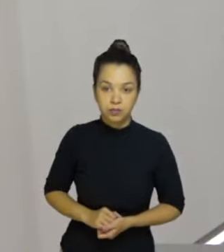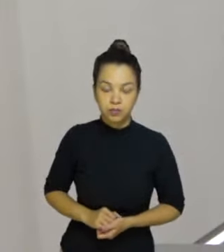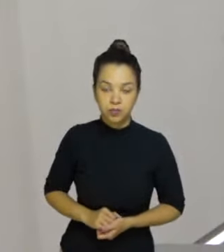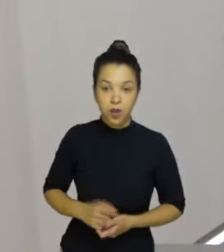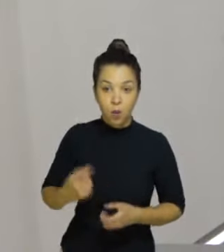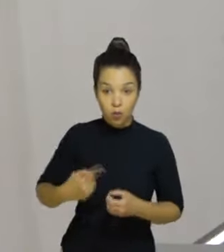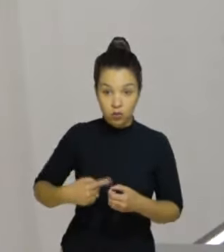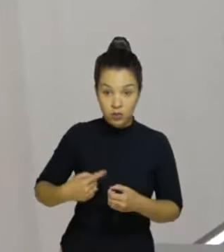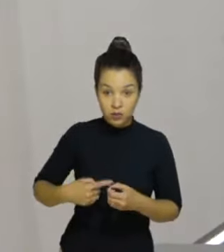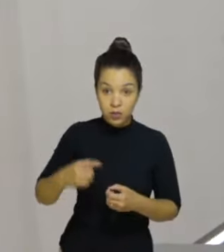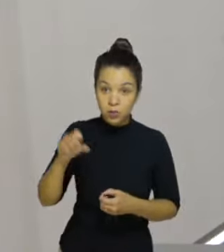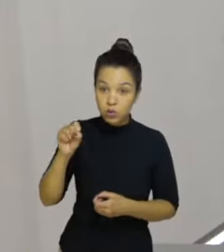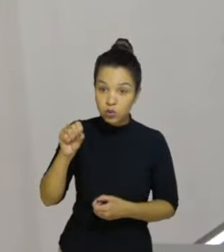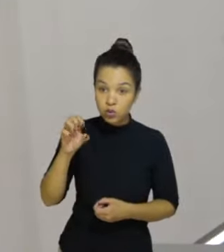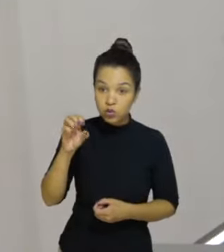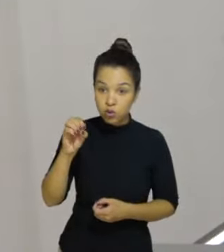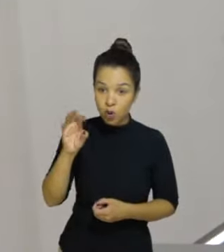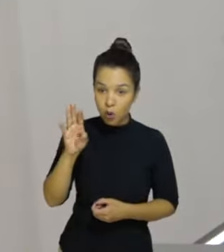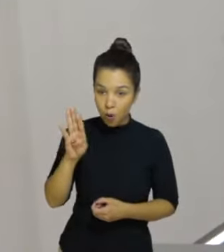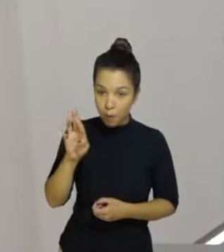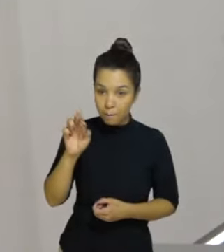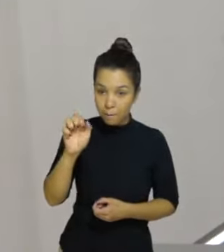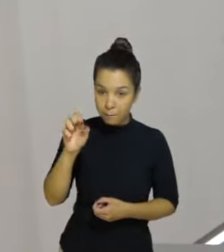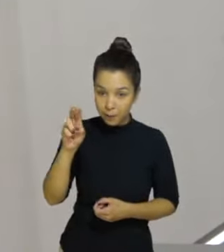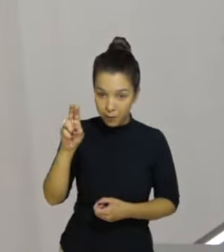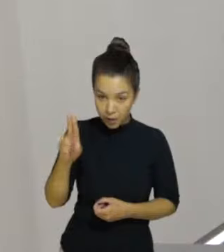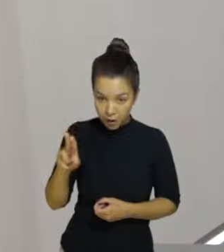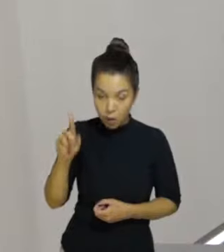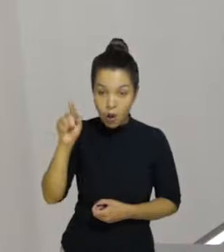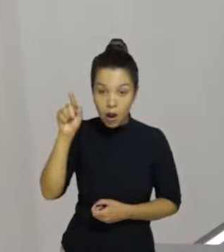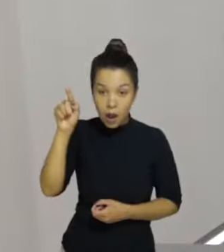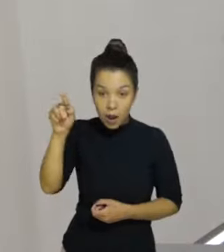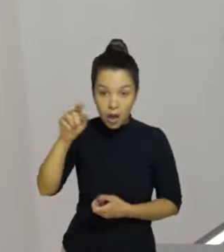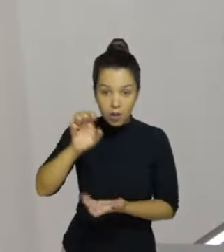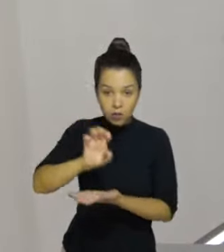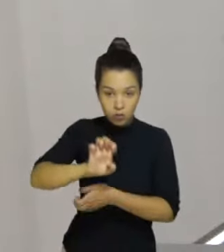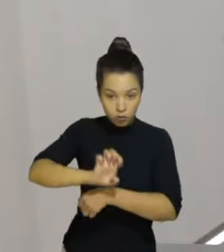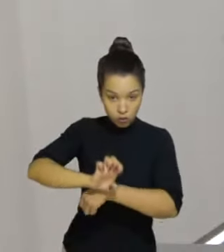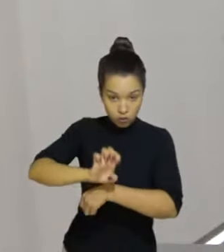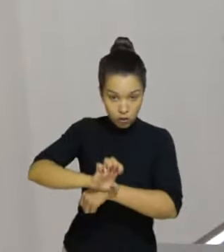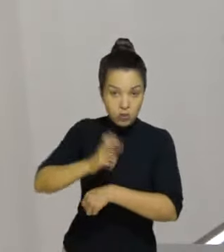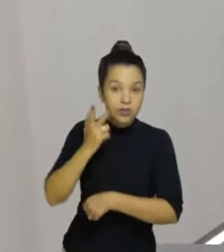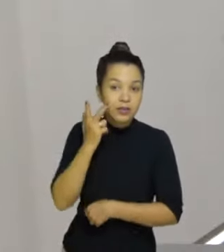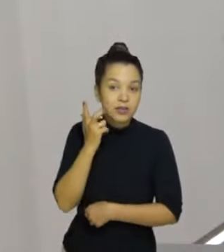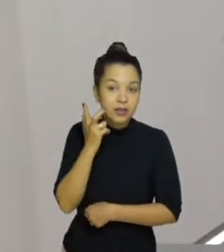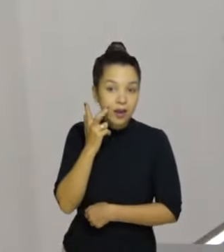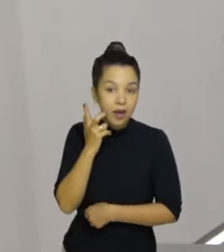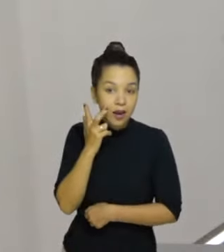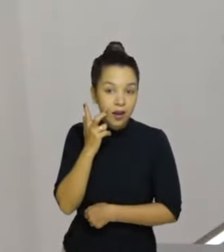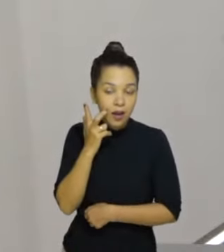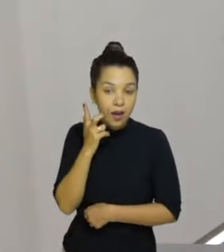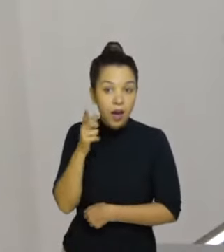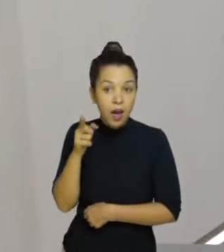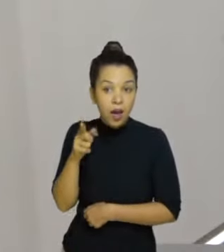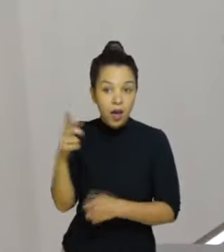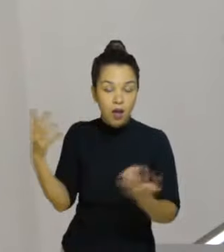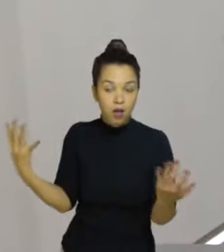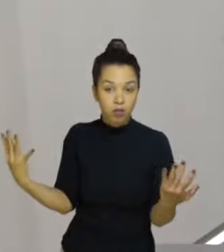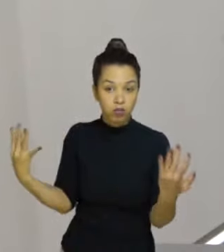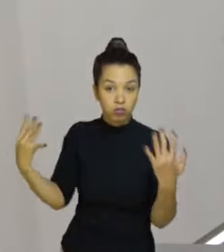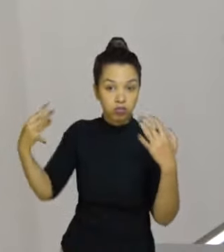Ceará, ganhou reconhecimento pelos resultados consistentes acima da média nacional